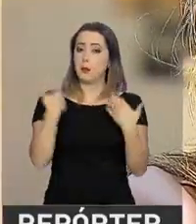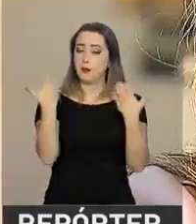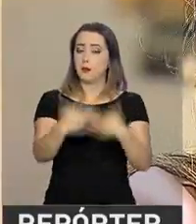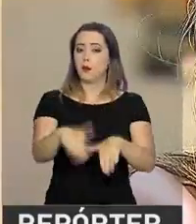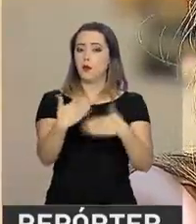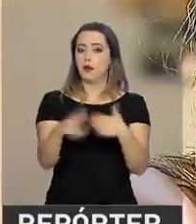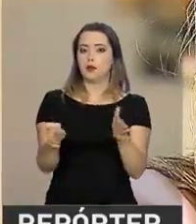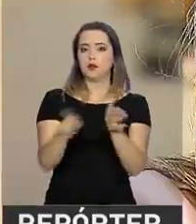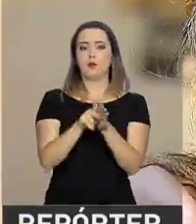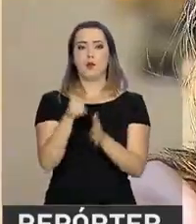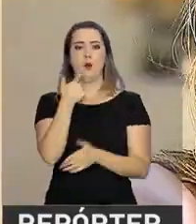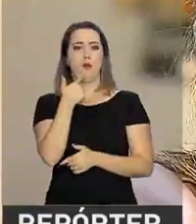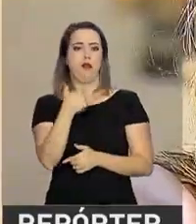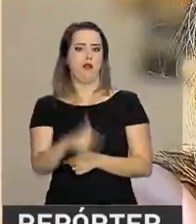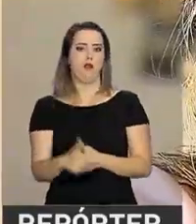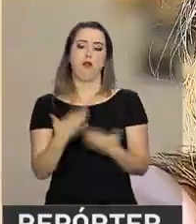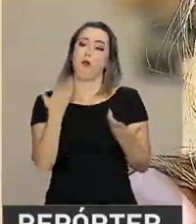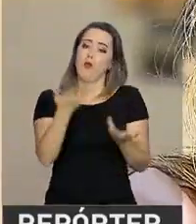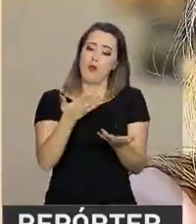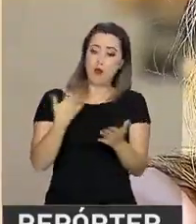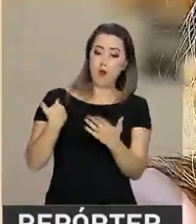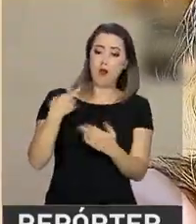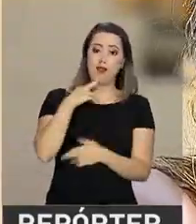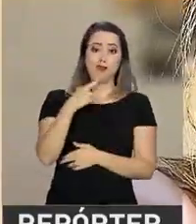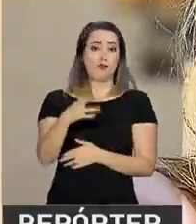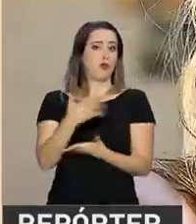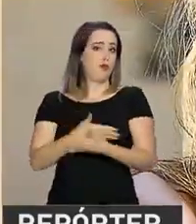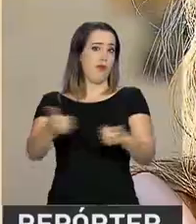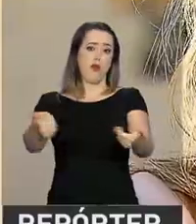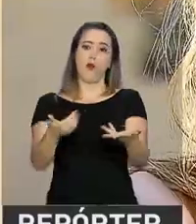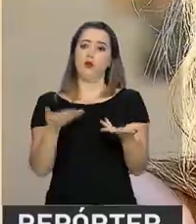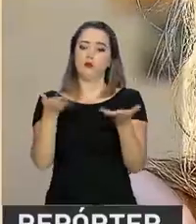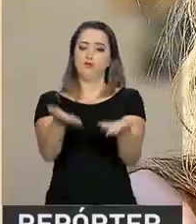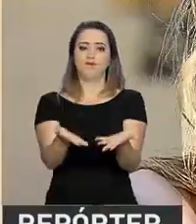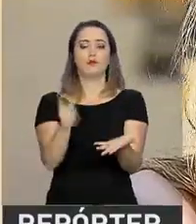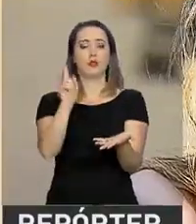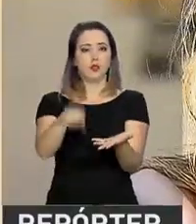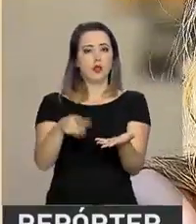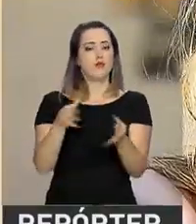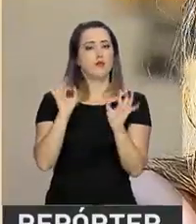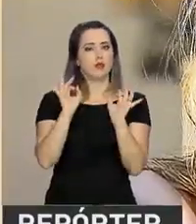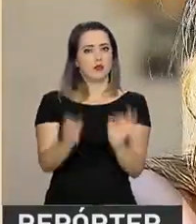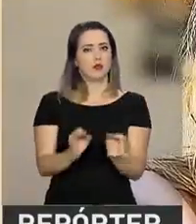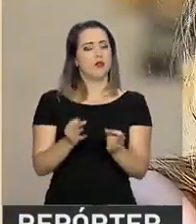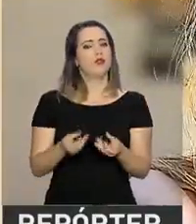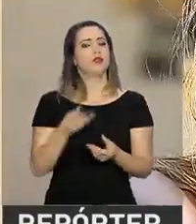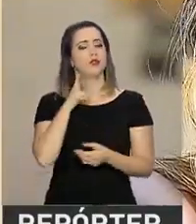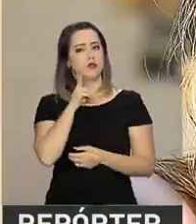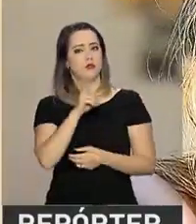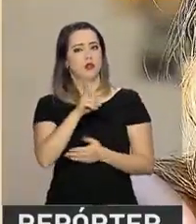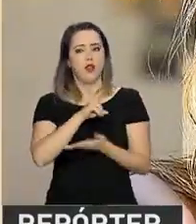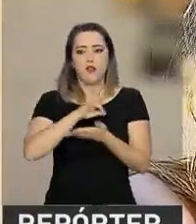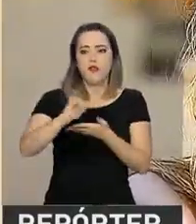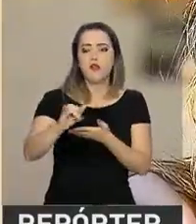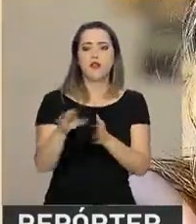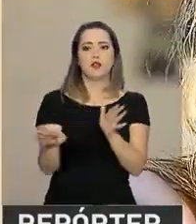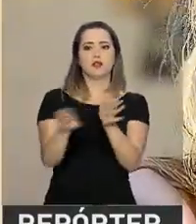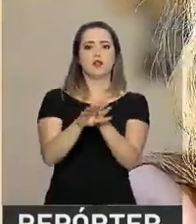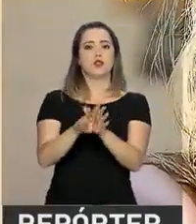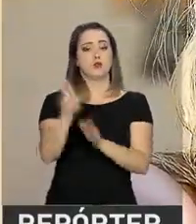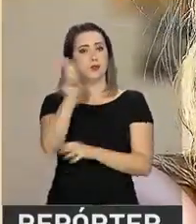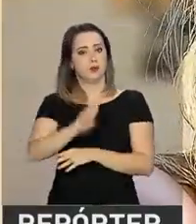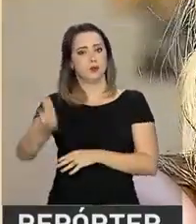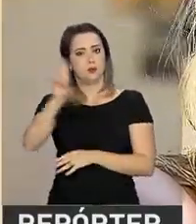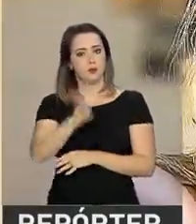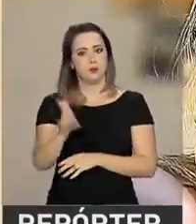provas na sua própria língua, o desempenho, o resultado dele vai ser melhor. Então, é mais garantia de que ele vai chegar, sim, às universidades